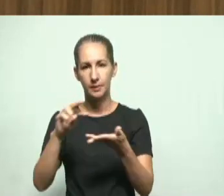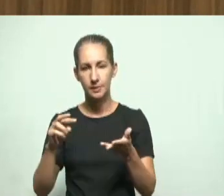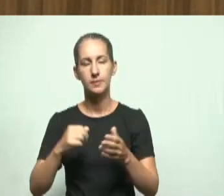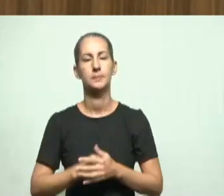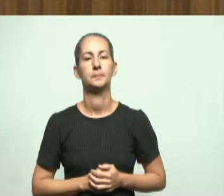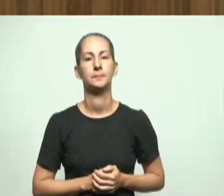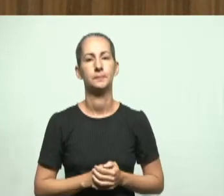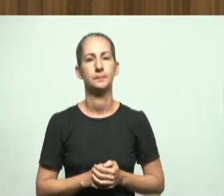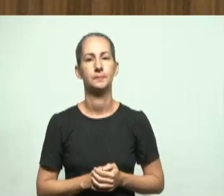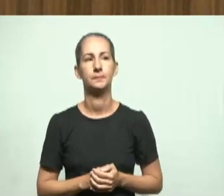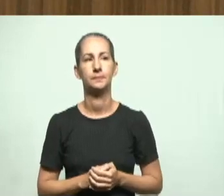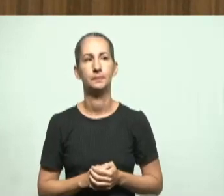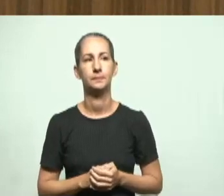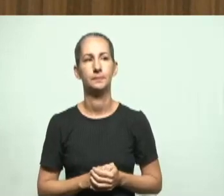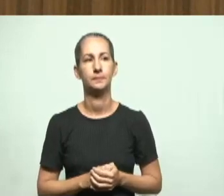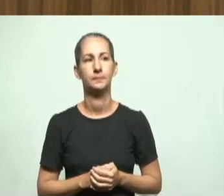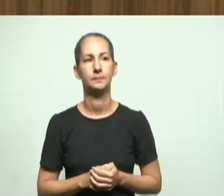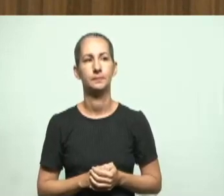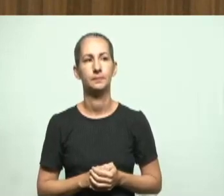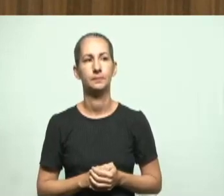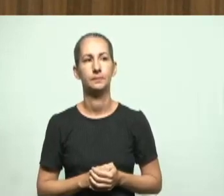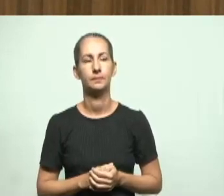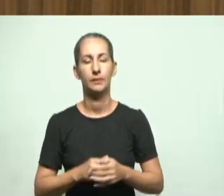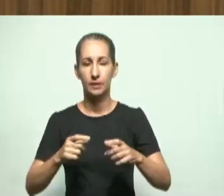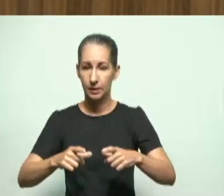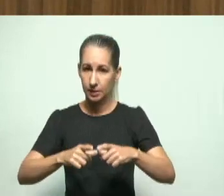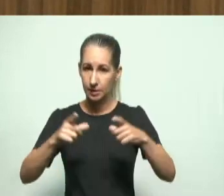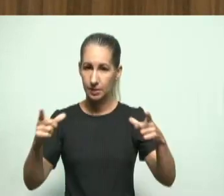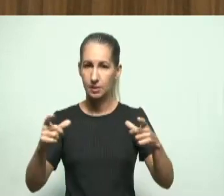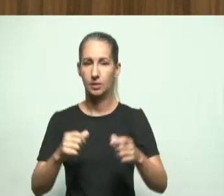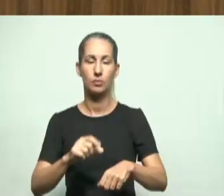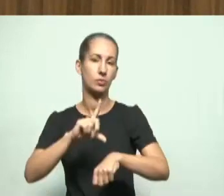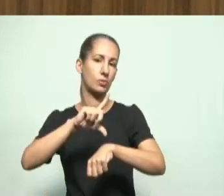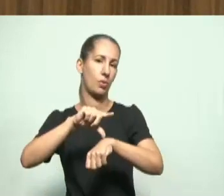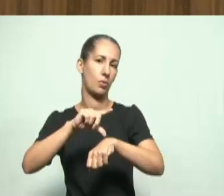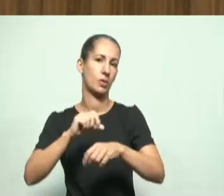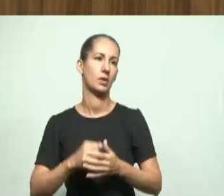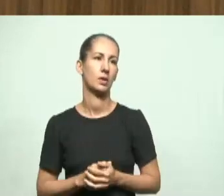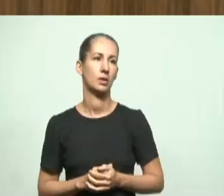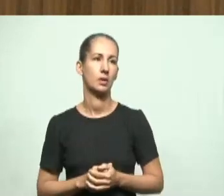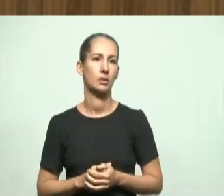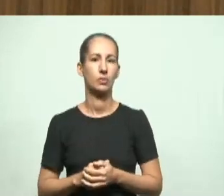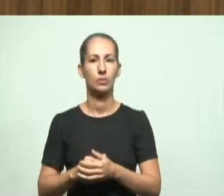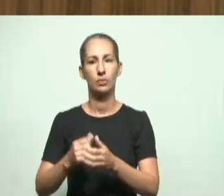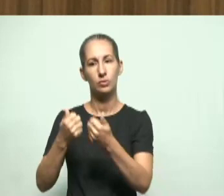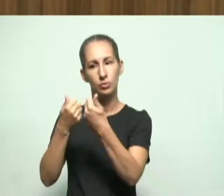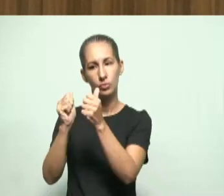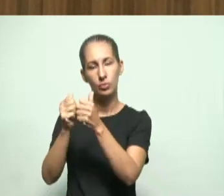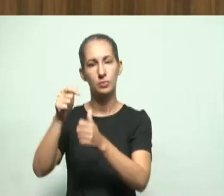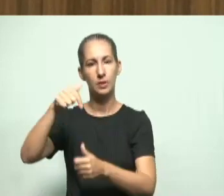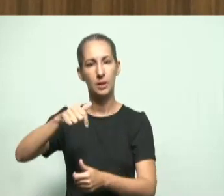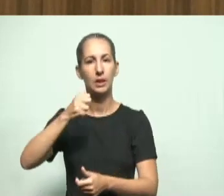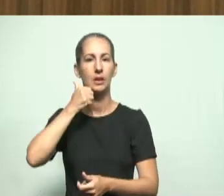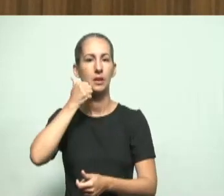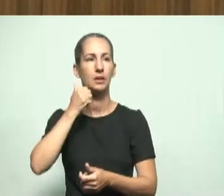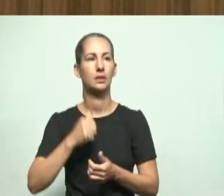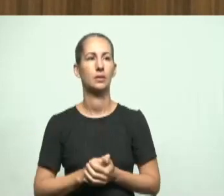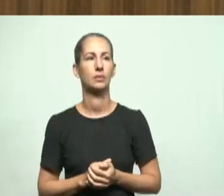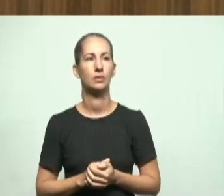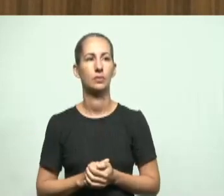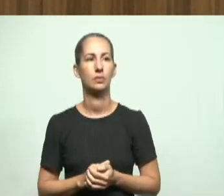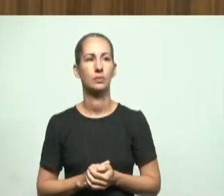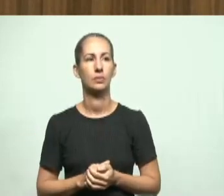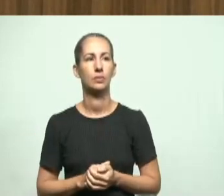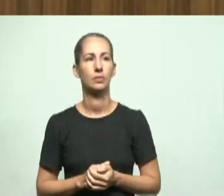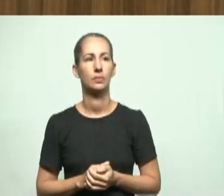comissões, que trata da extensão do horário das linhas de ônibus em Natal em